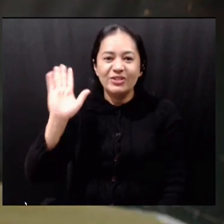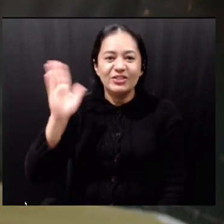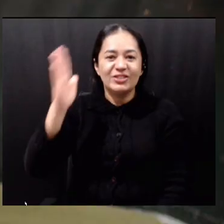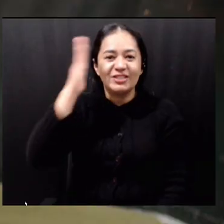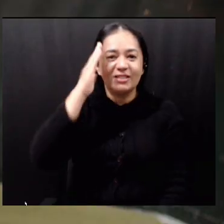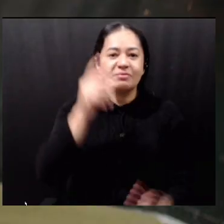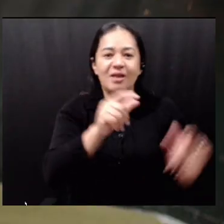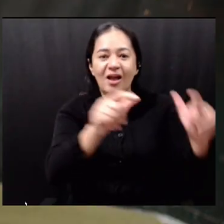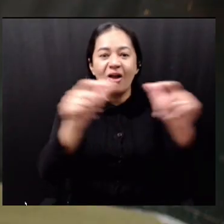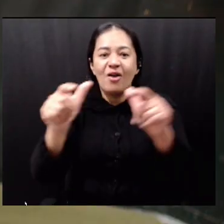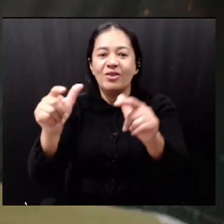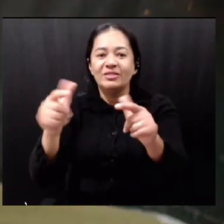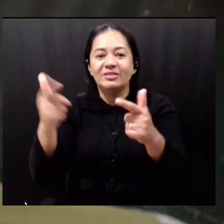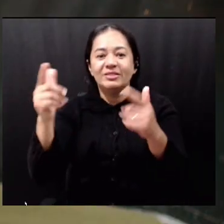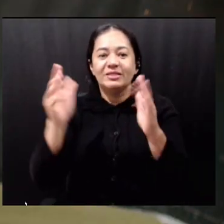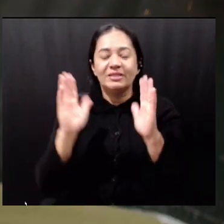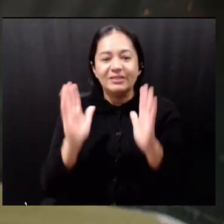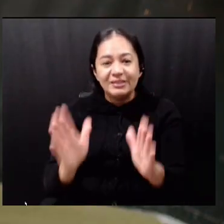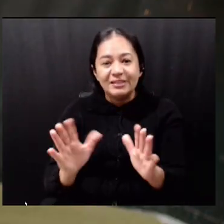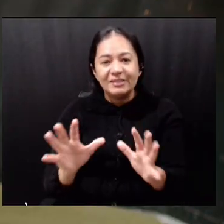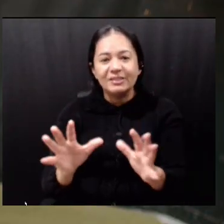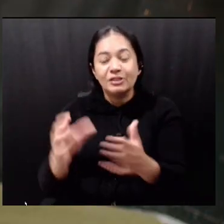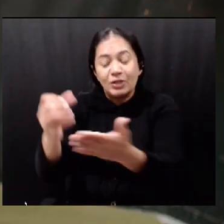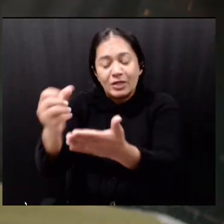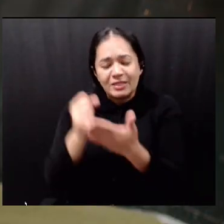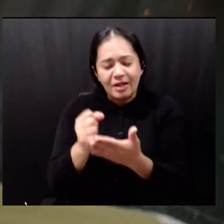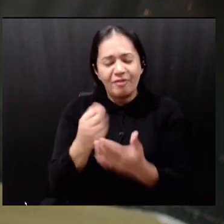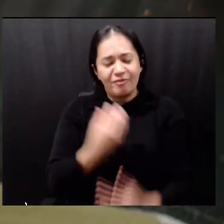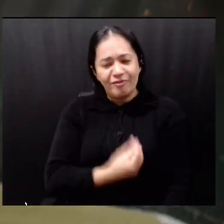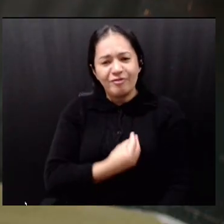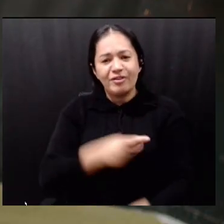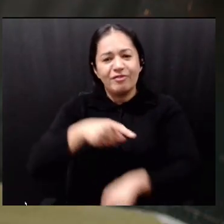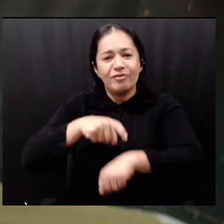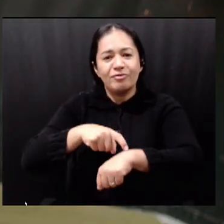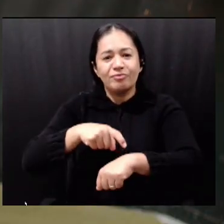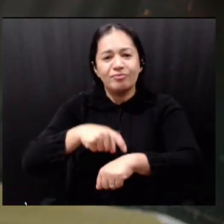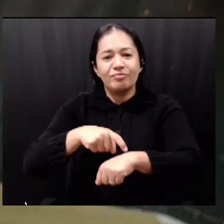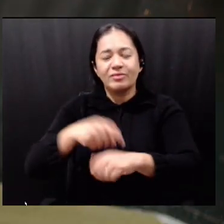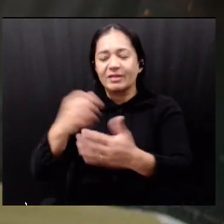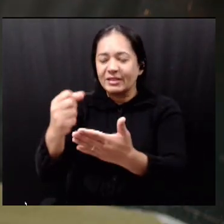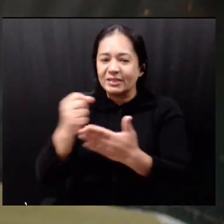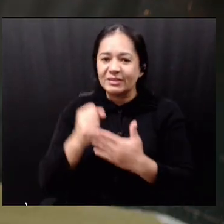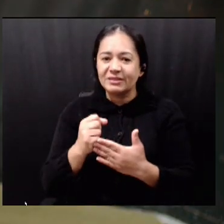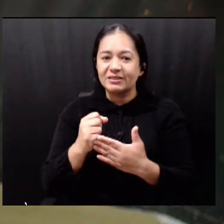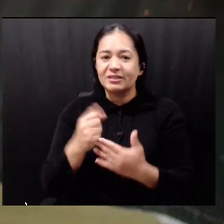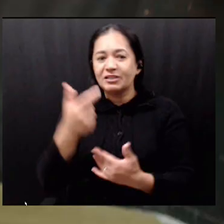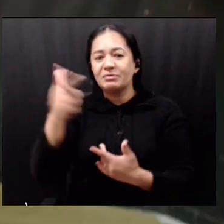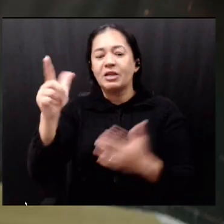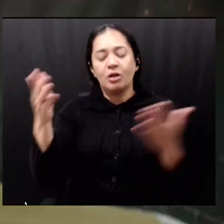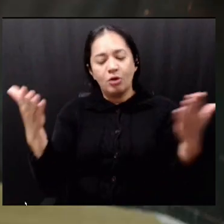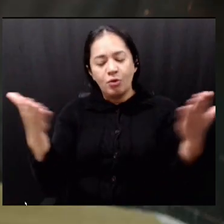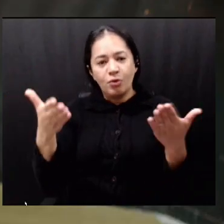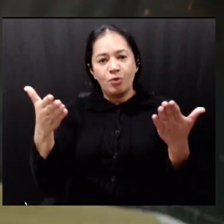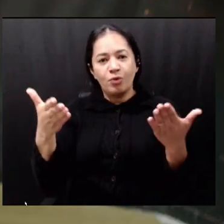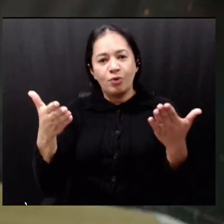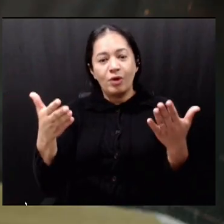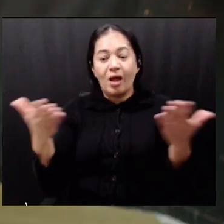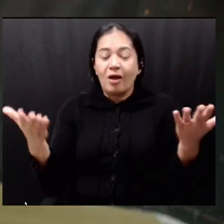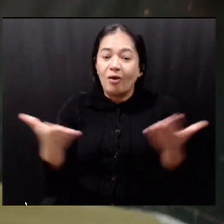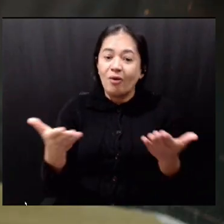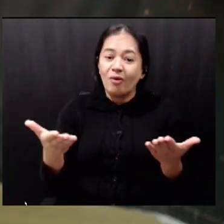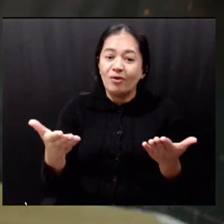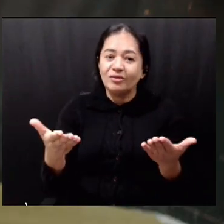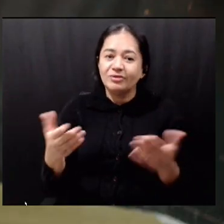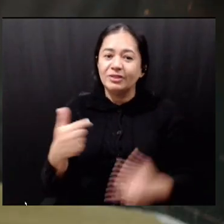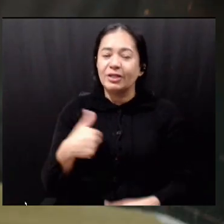estava. Então, assim, vive aquele momento e traz para o hoje, para o aqui, para o agora. Eu estou falando isso